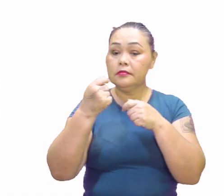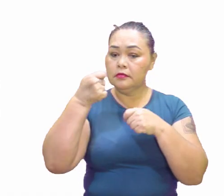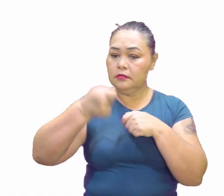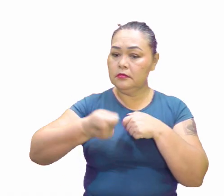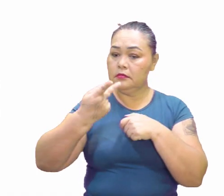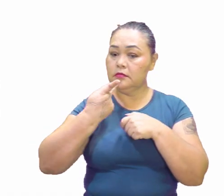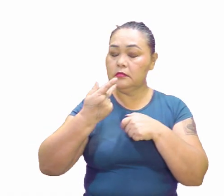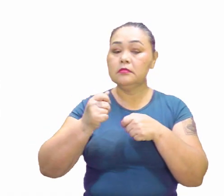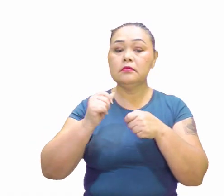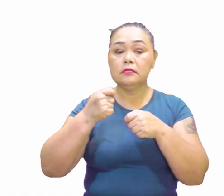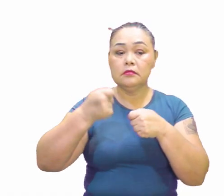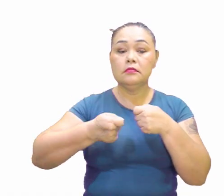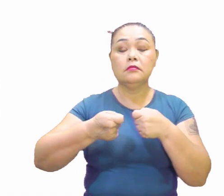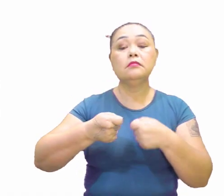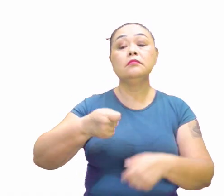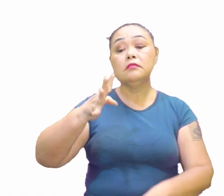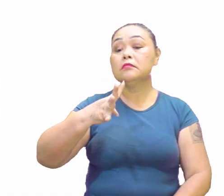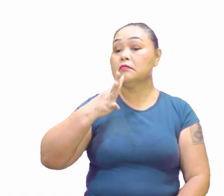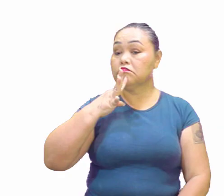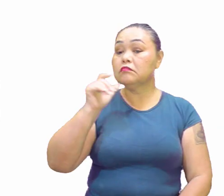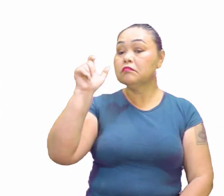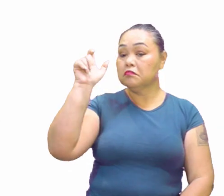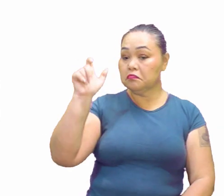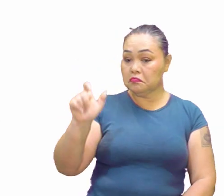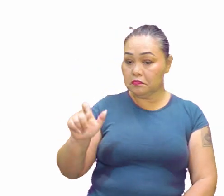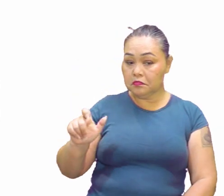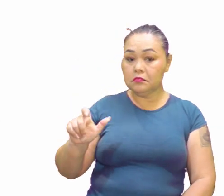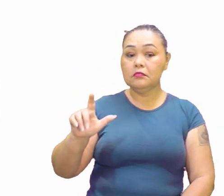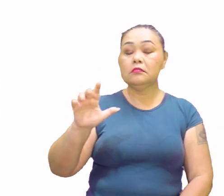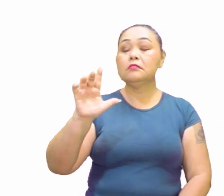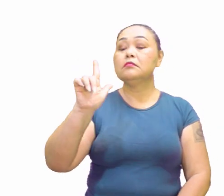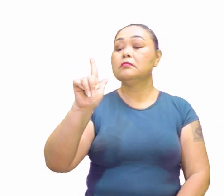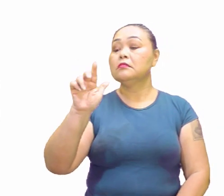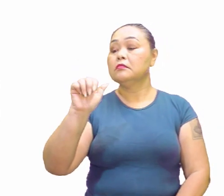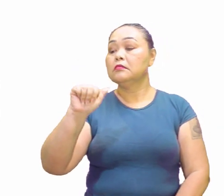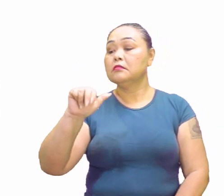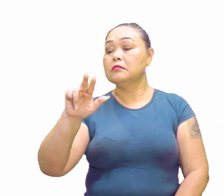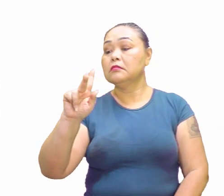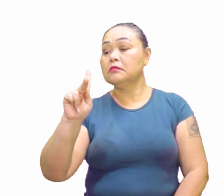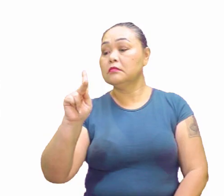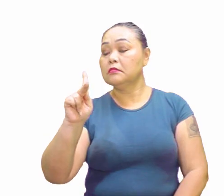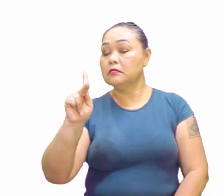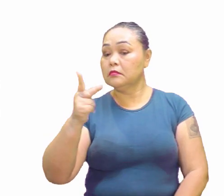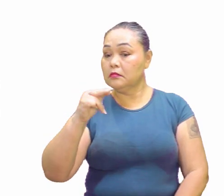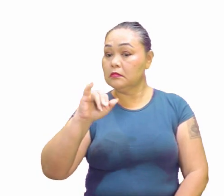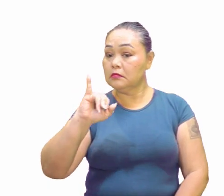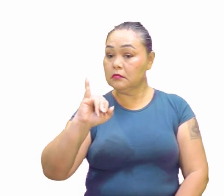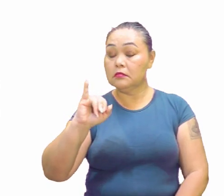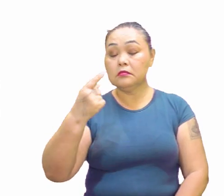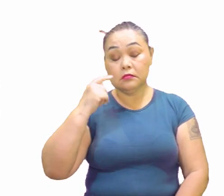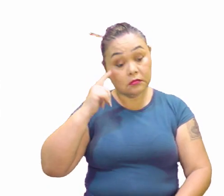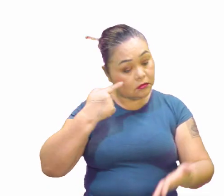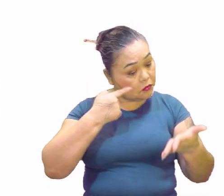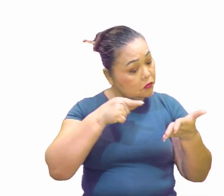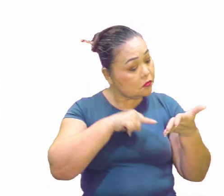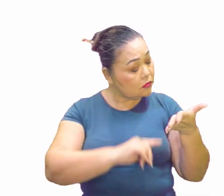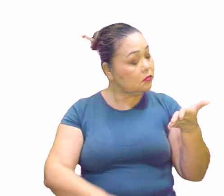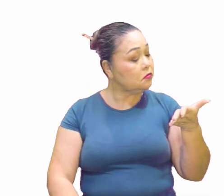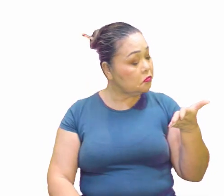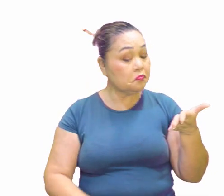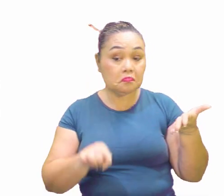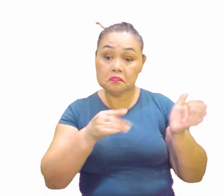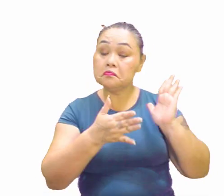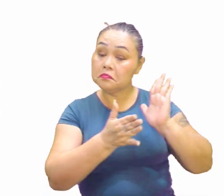de autoridade em cima de alguém muito conhecido. E aí, mais uma vez, o corretor ele vai perceber, olha,